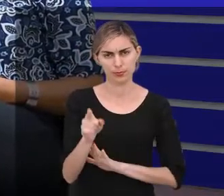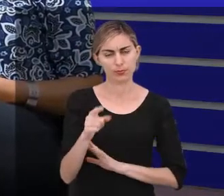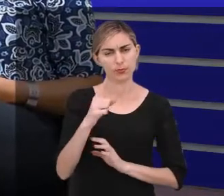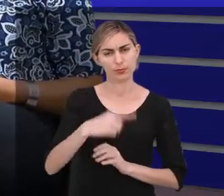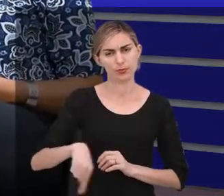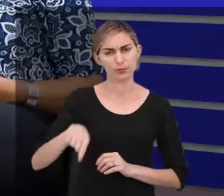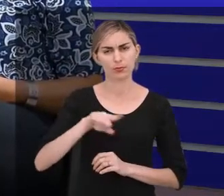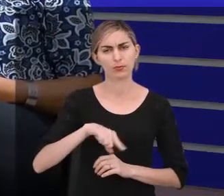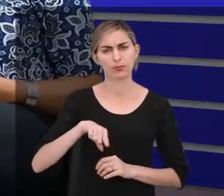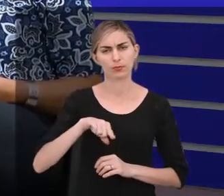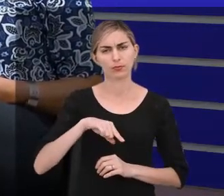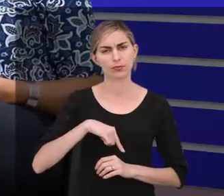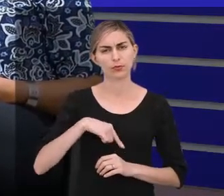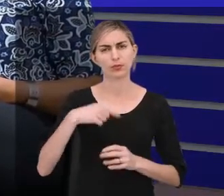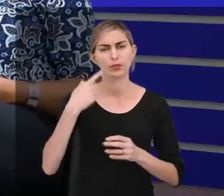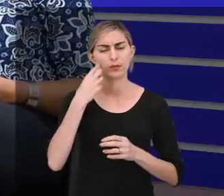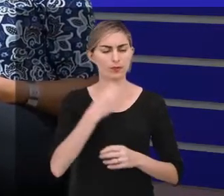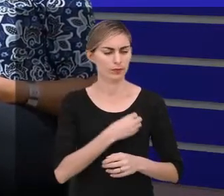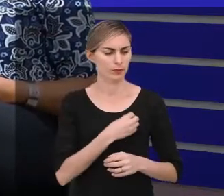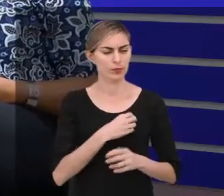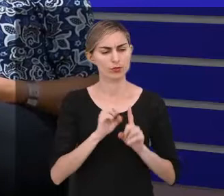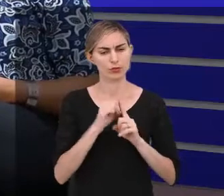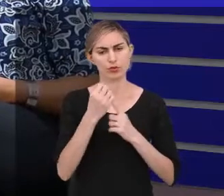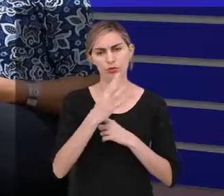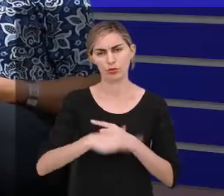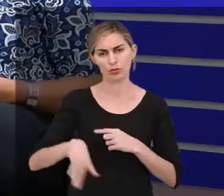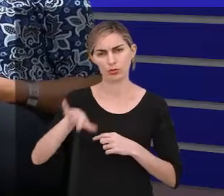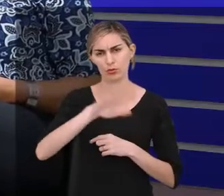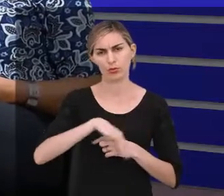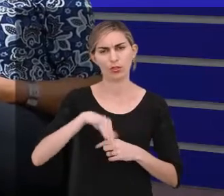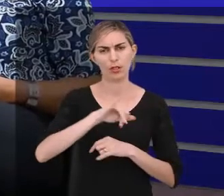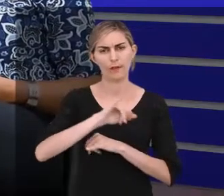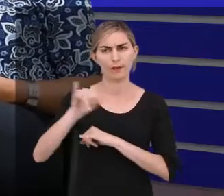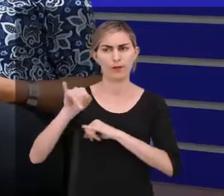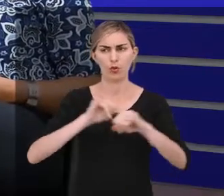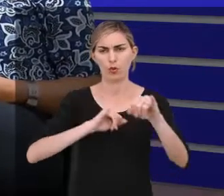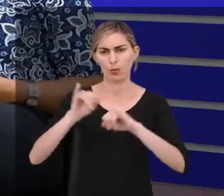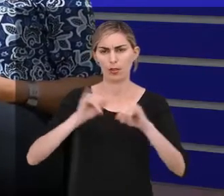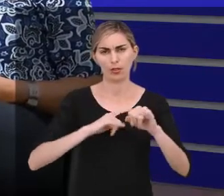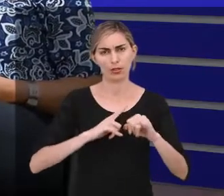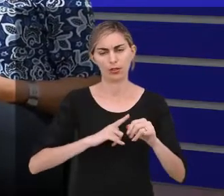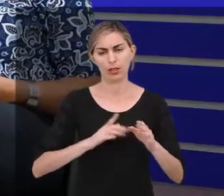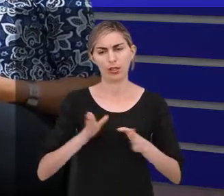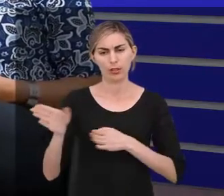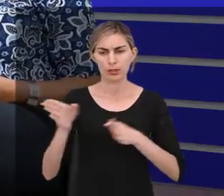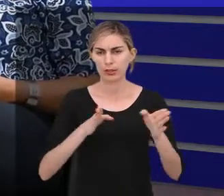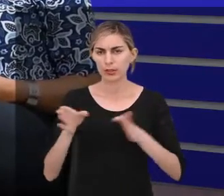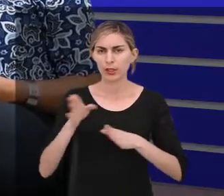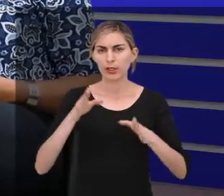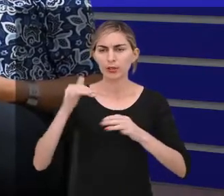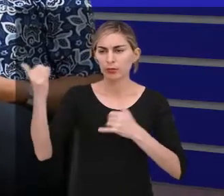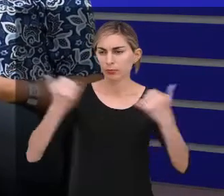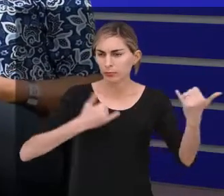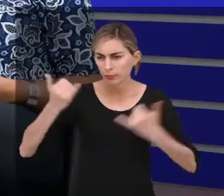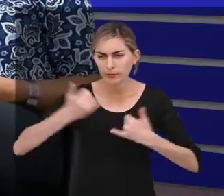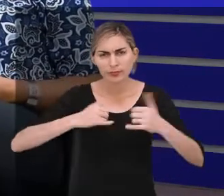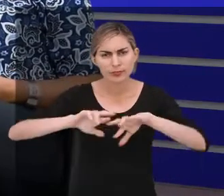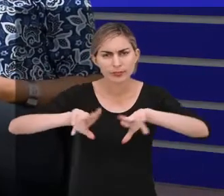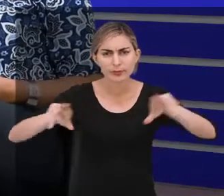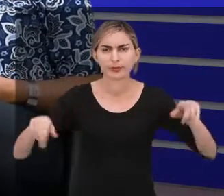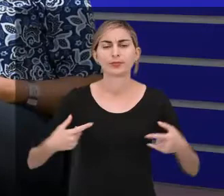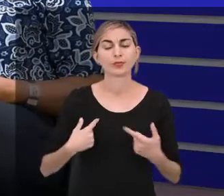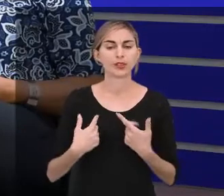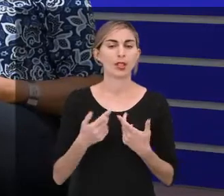gente vive, né? A gente vive numa sociedade onde se produz muita informação, onde se tem acesso a muita informação, mas isso